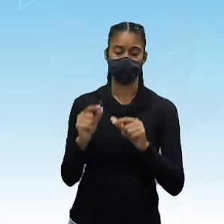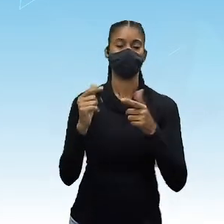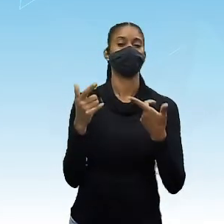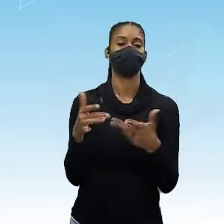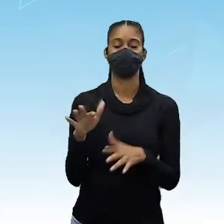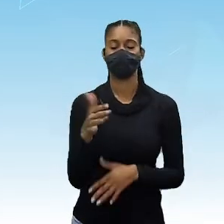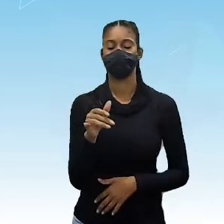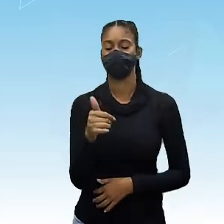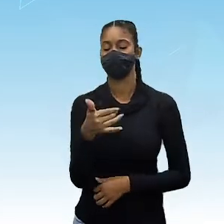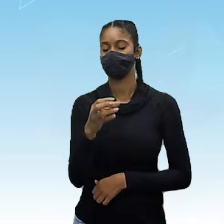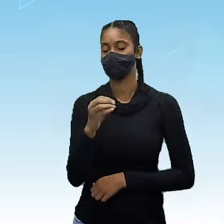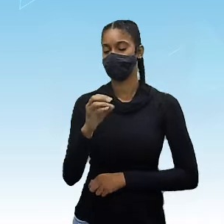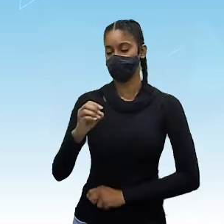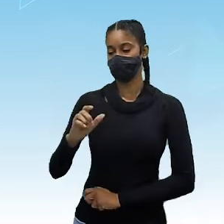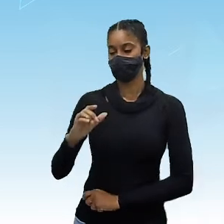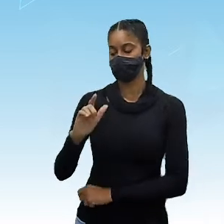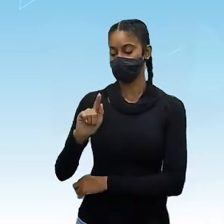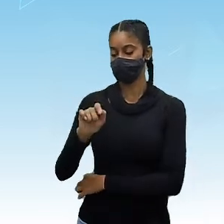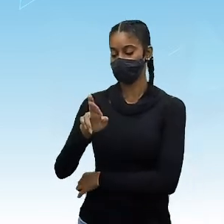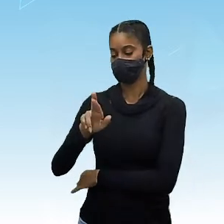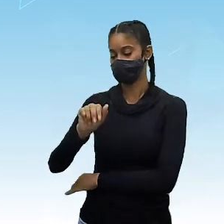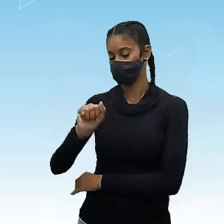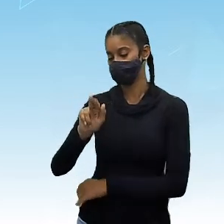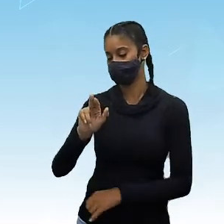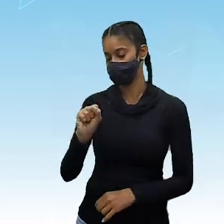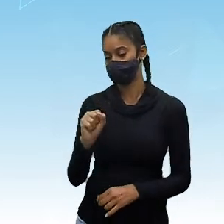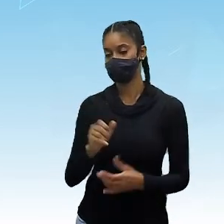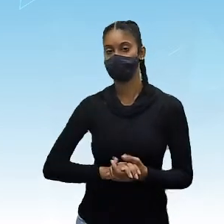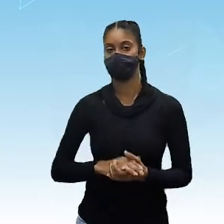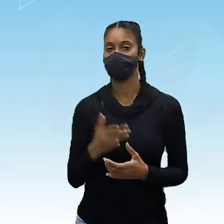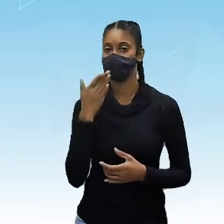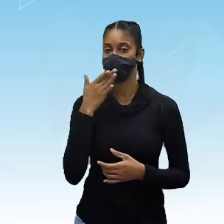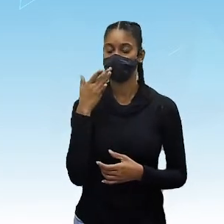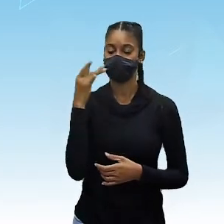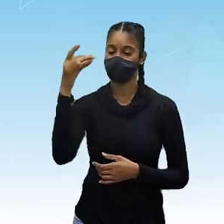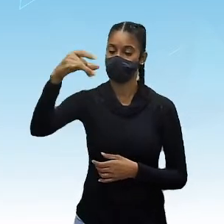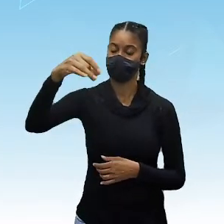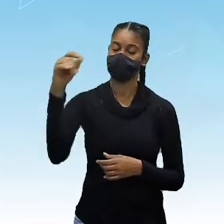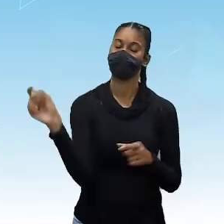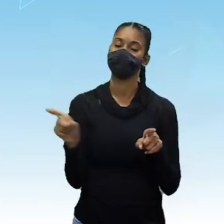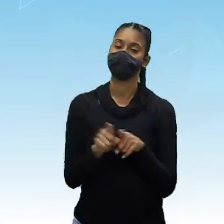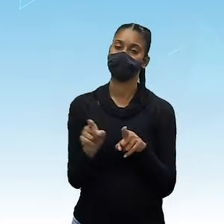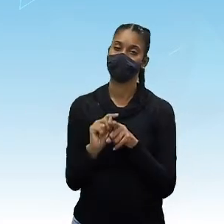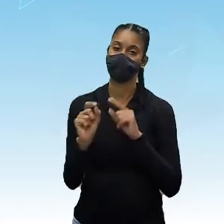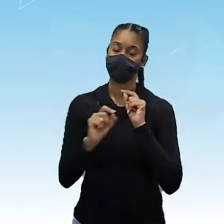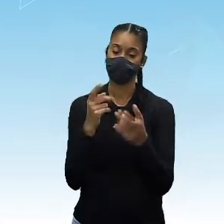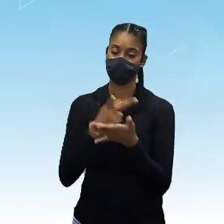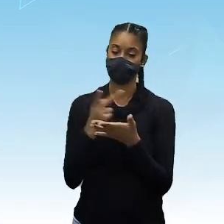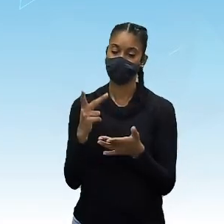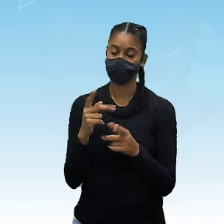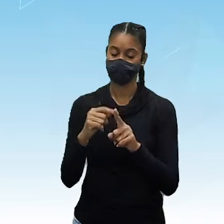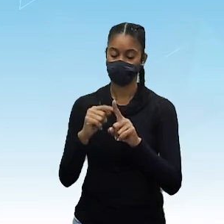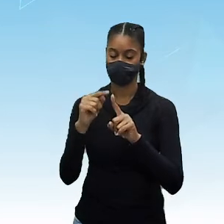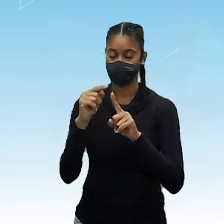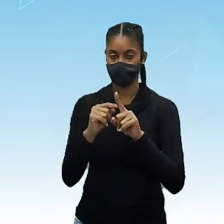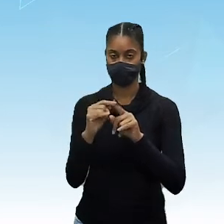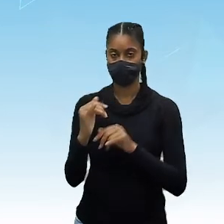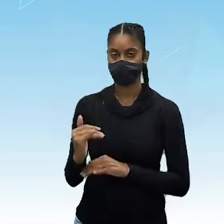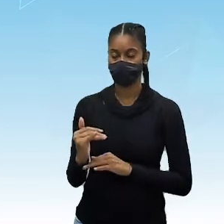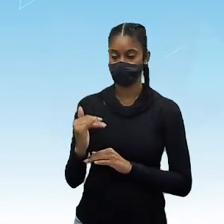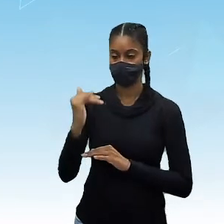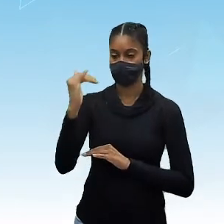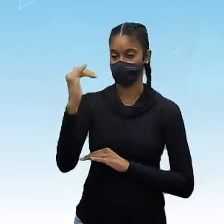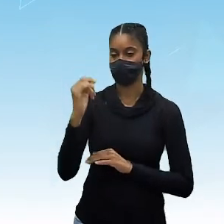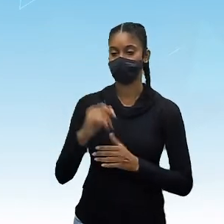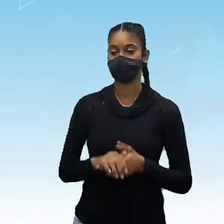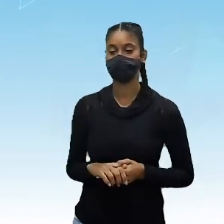100 graus. Coloquei o sal, a temperatura volta a subir, tá? Mesmo ela subindo,